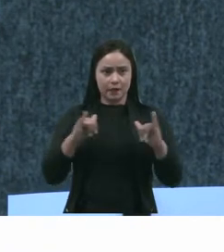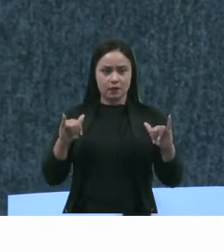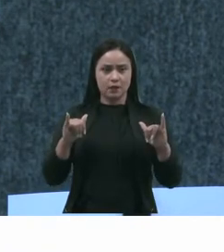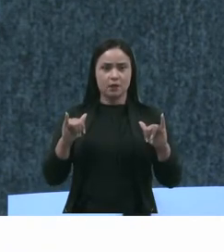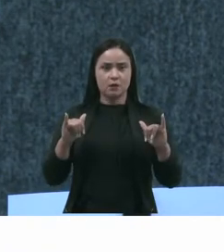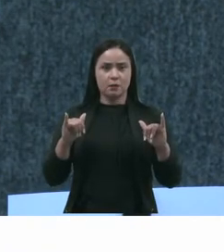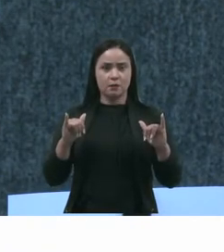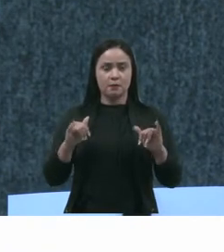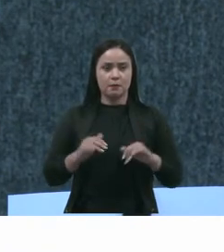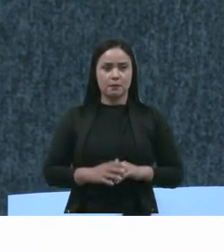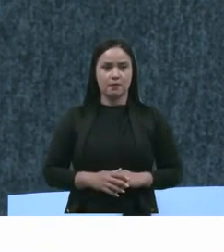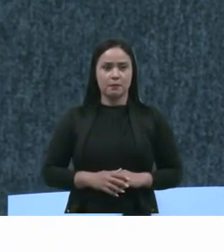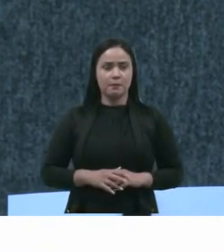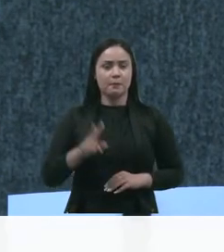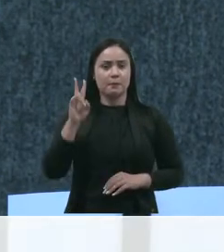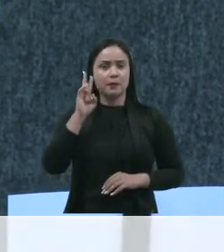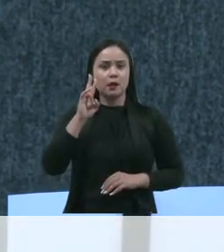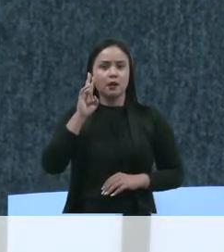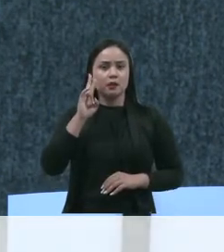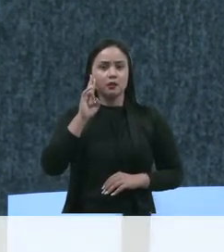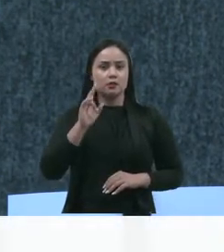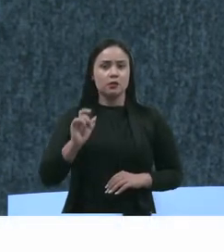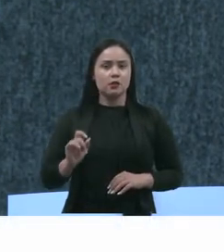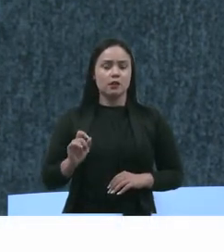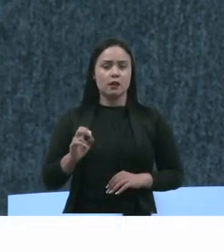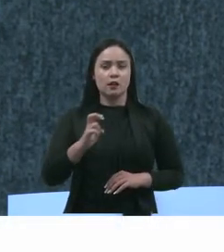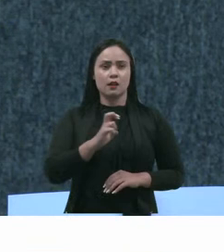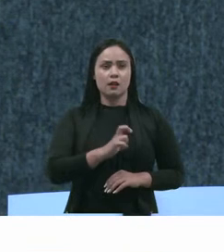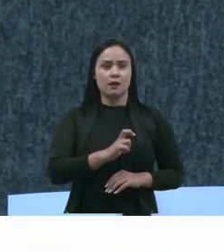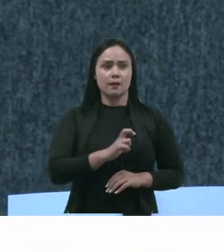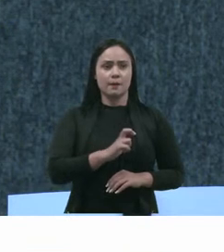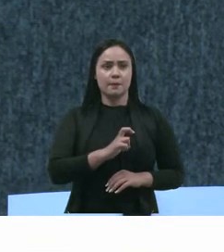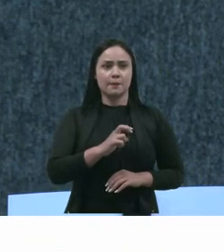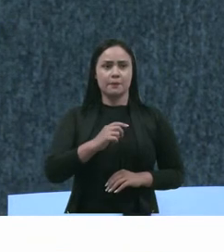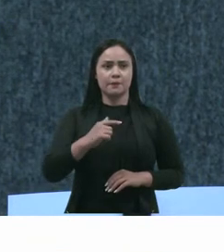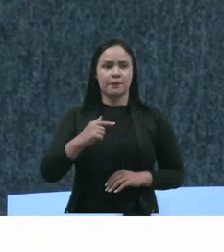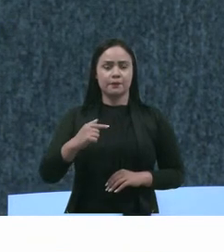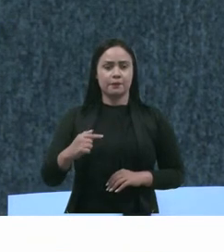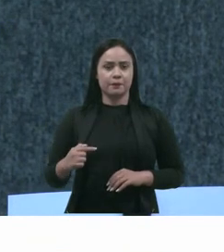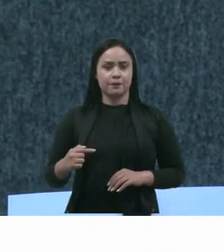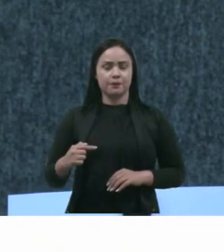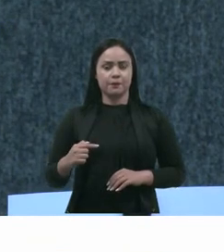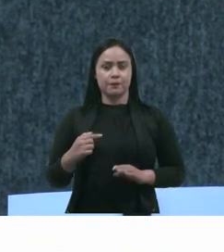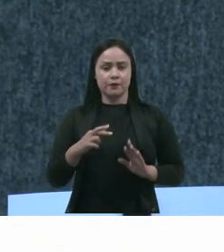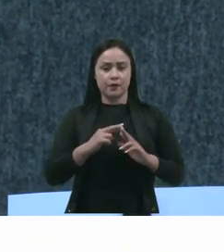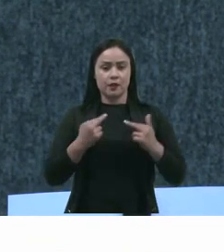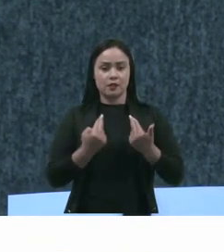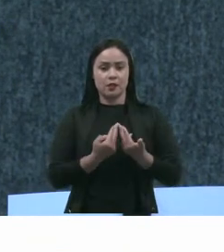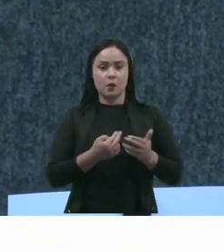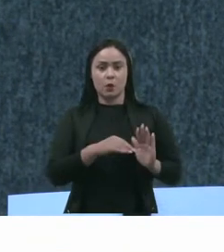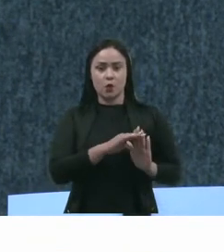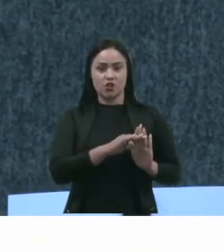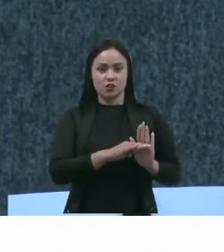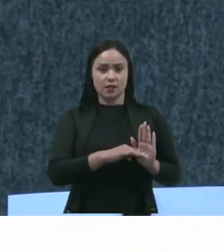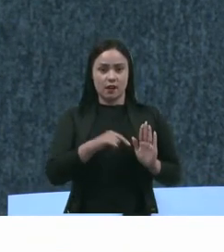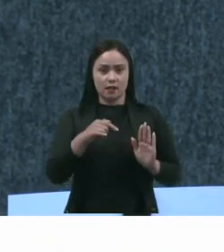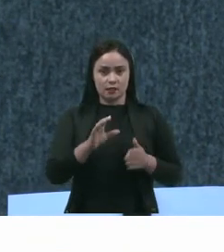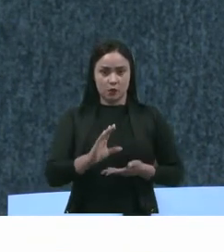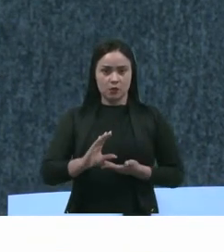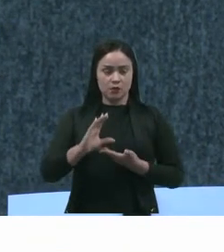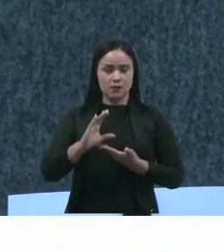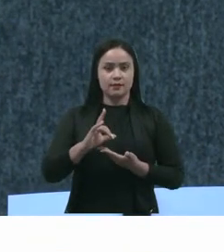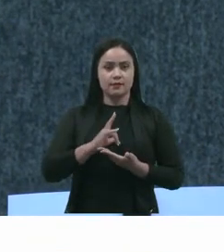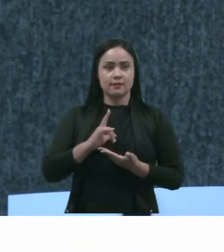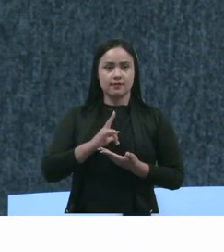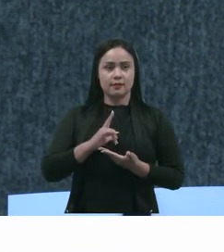e relembrando que na 57ª sessão ordinária deste conselho, que